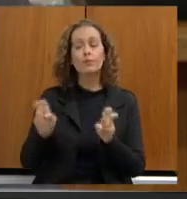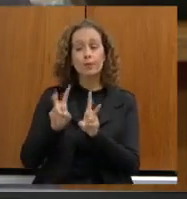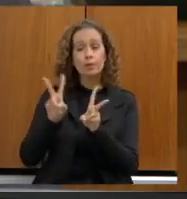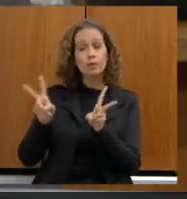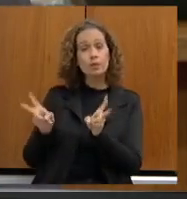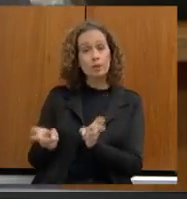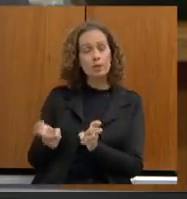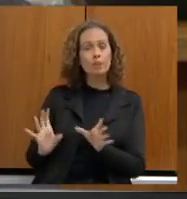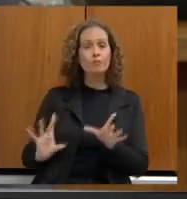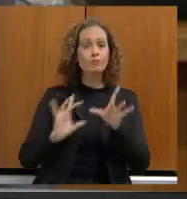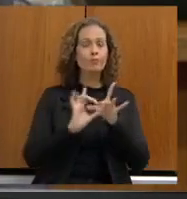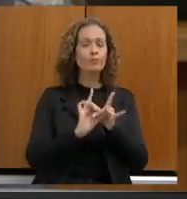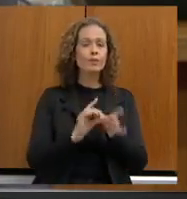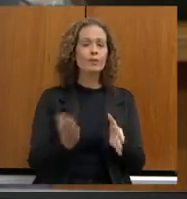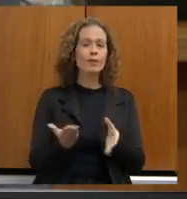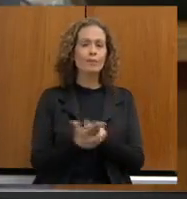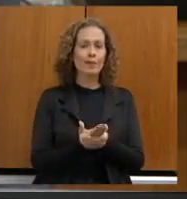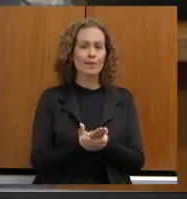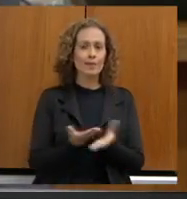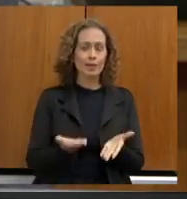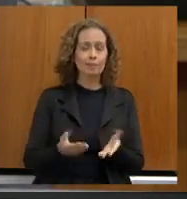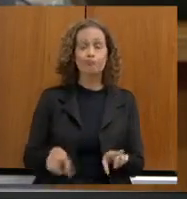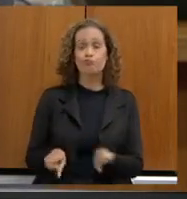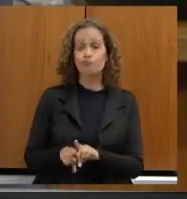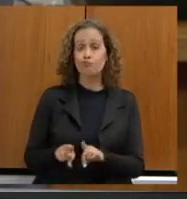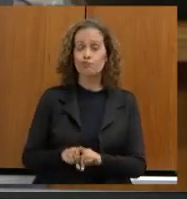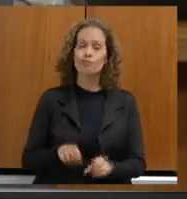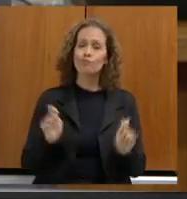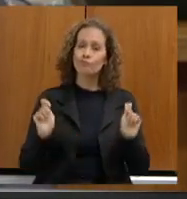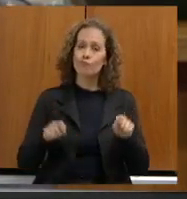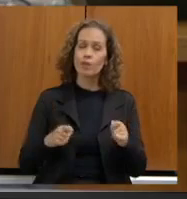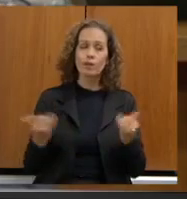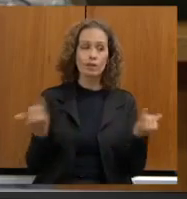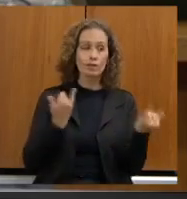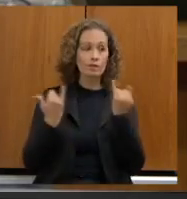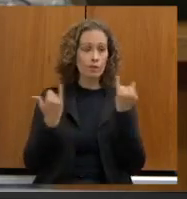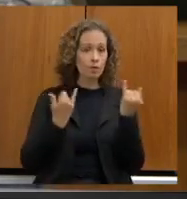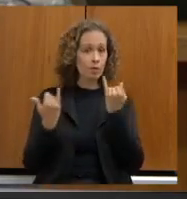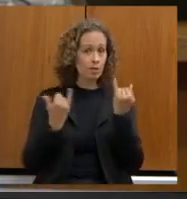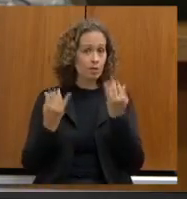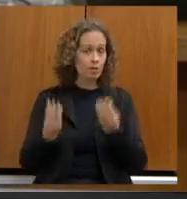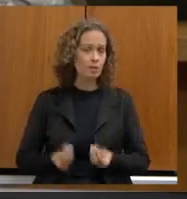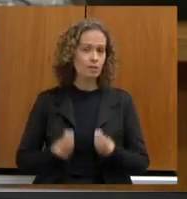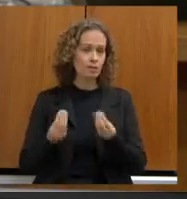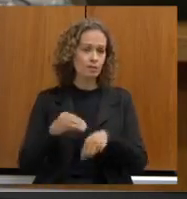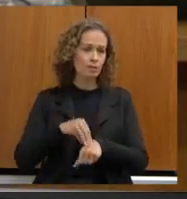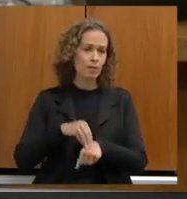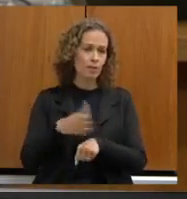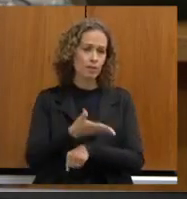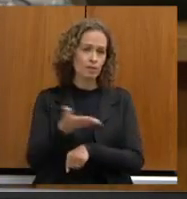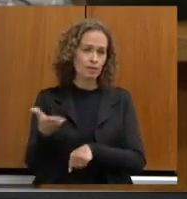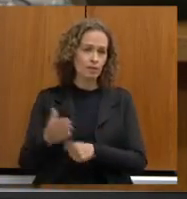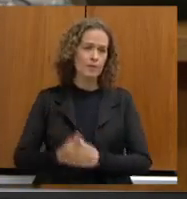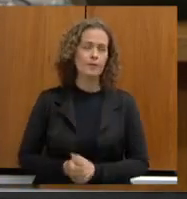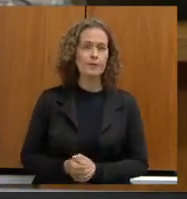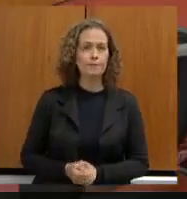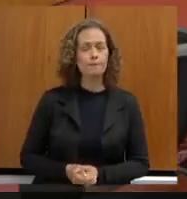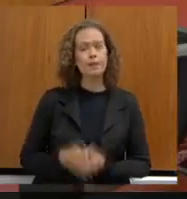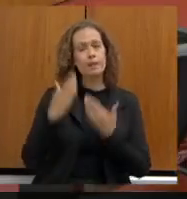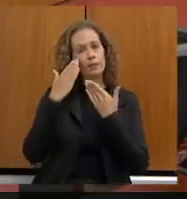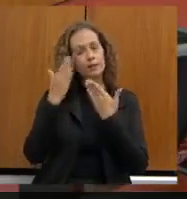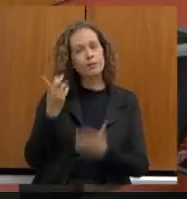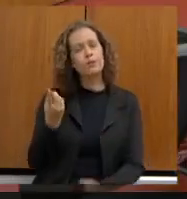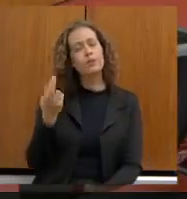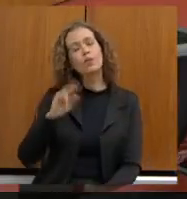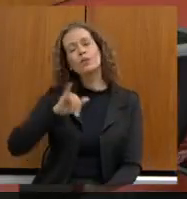vinculado aquela pasta Certamente ele tem for ter a informação para dar a vocês e agradecemos ao